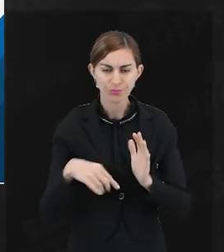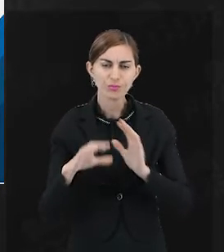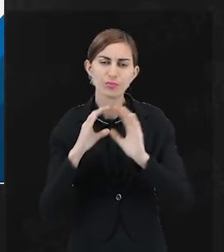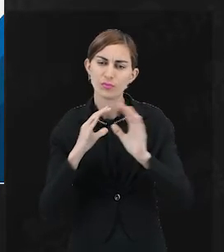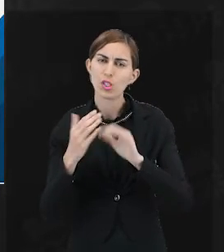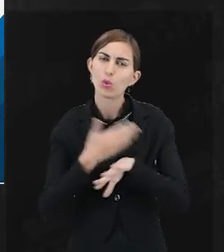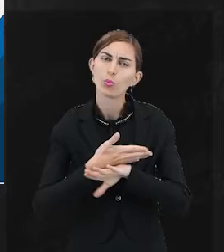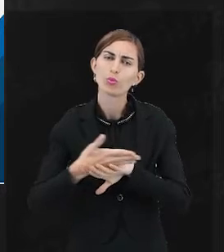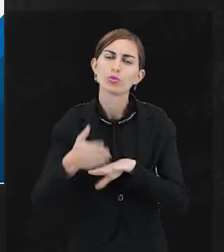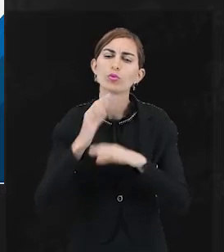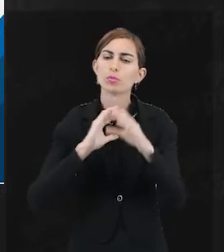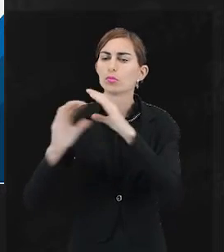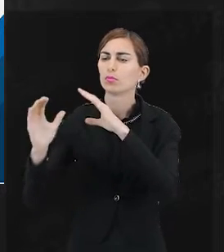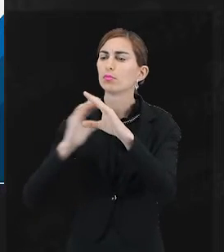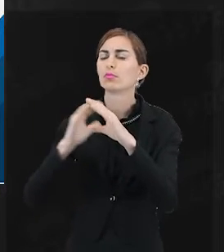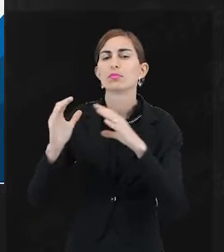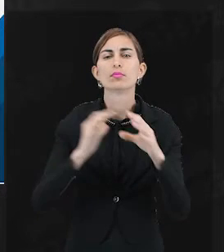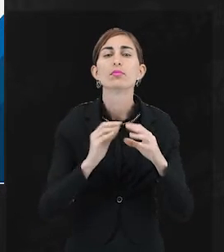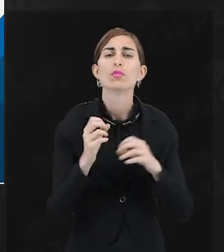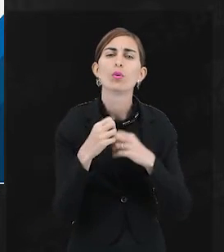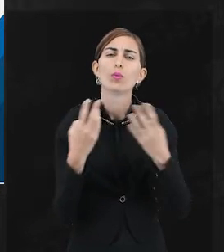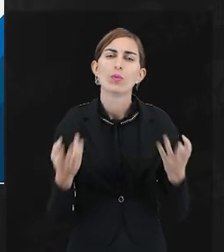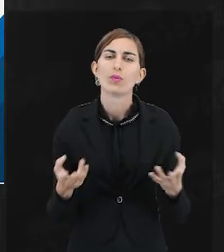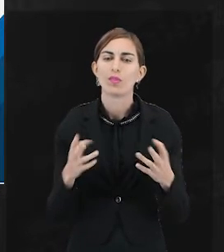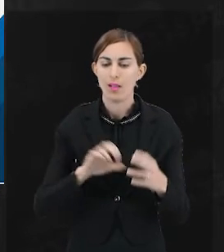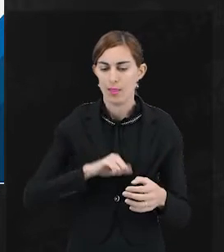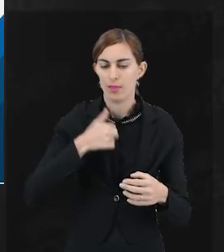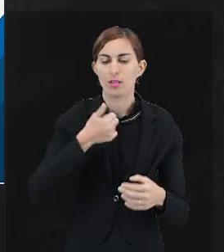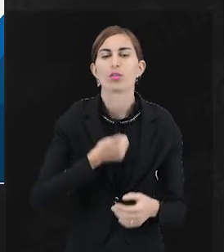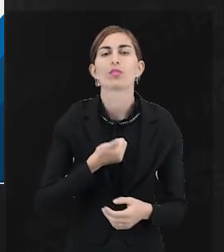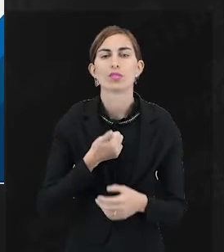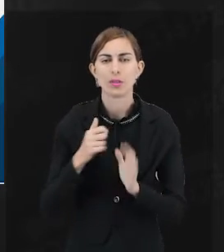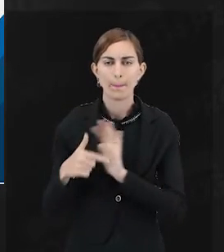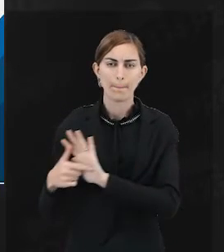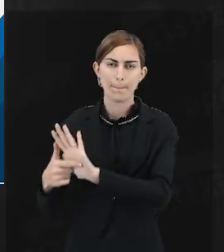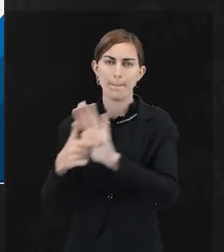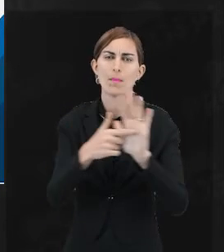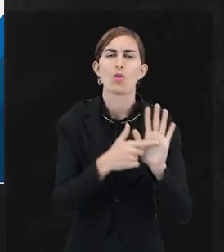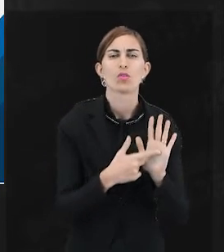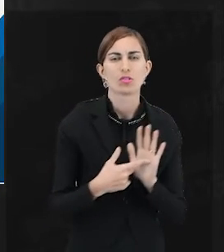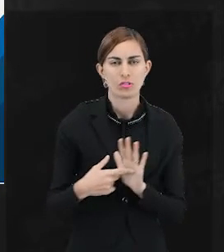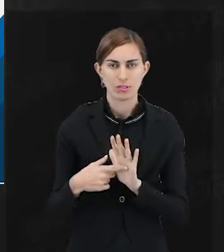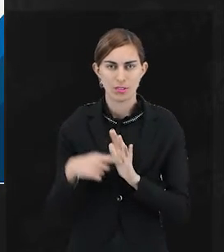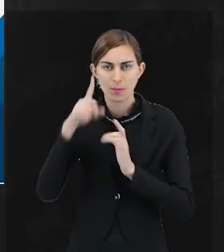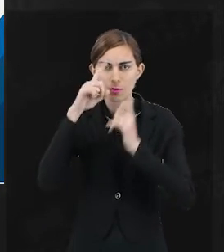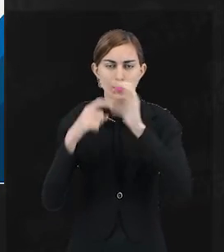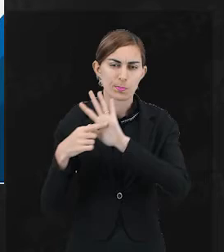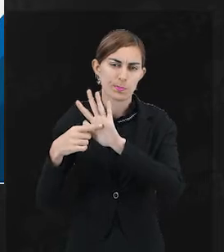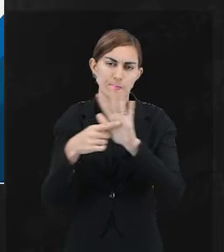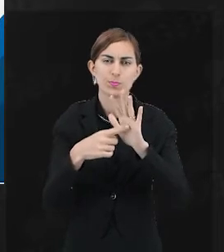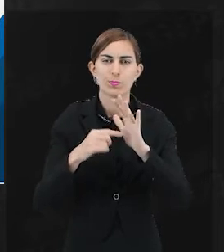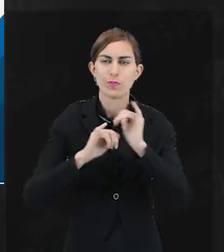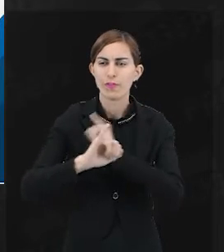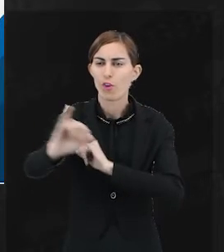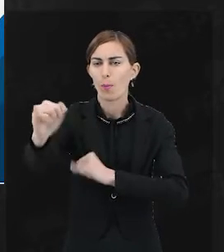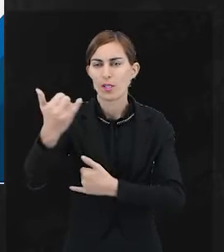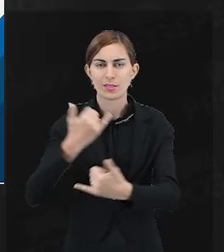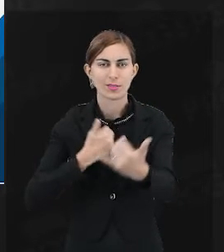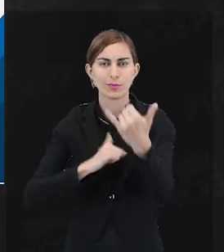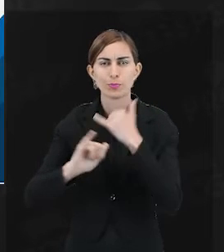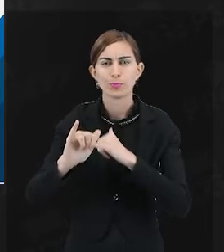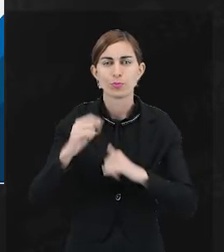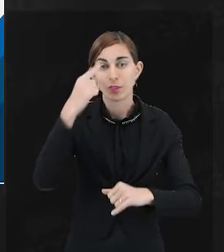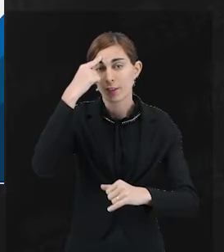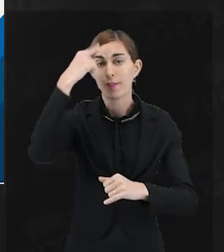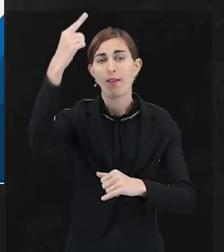como habitualmente a gente se comunica, ou seja, as atitudes que a gente expressa no momento em que a gente troca informações, sentimentos